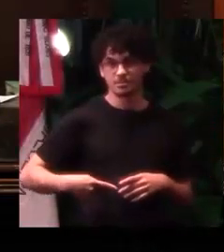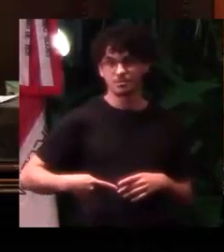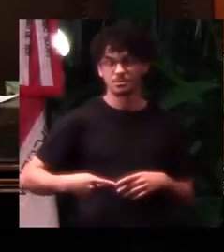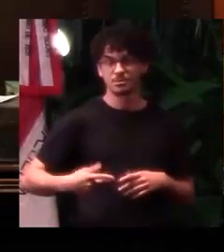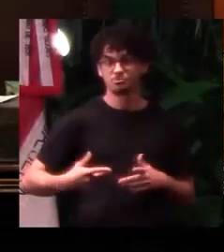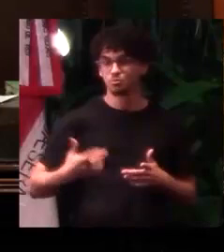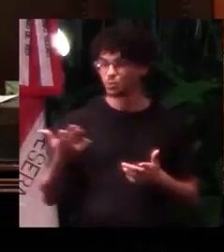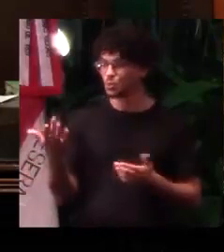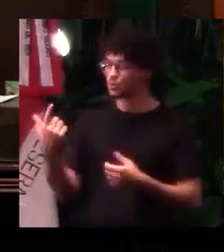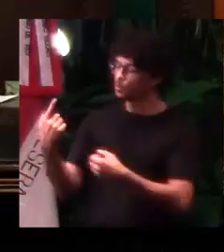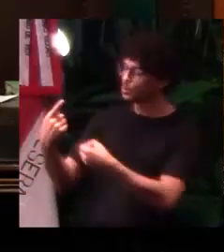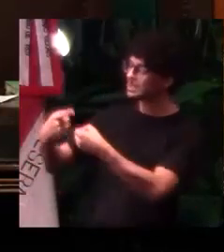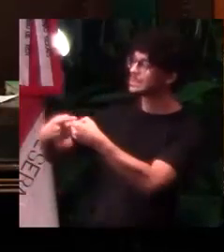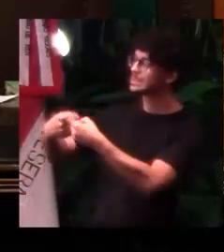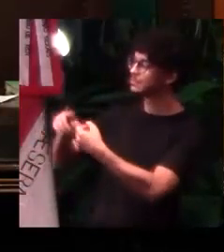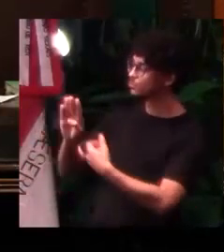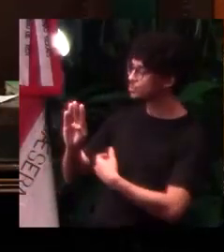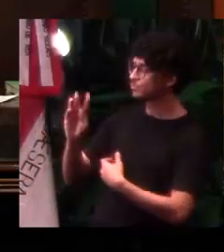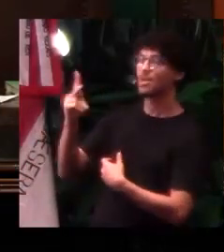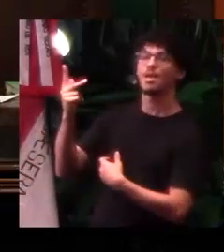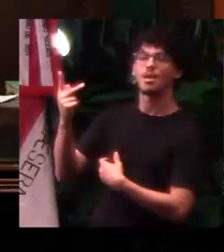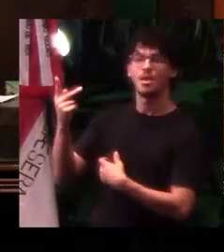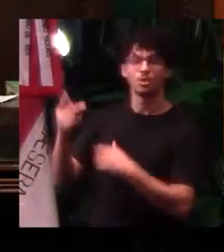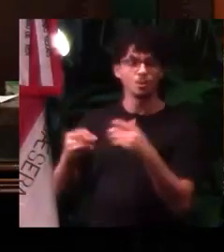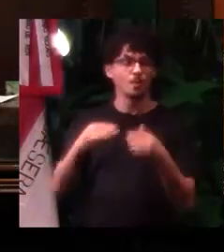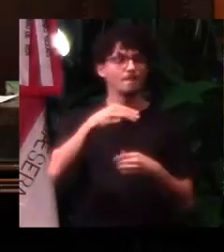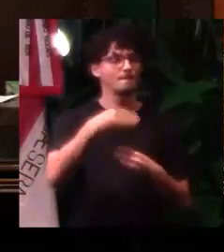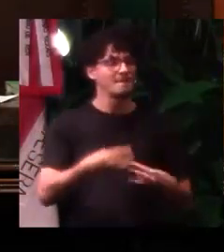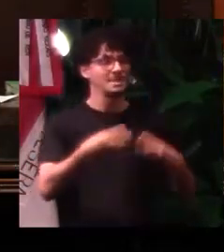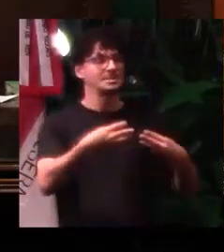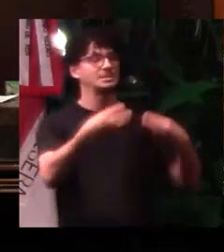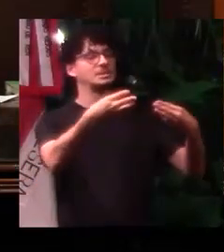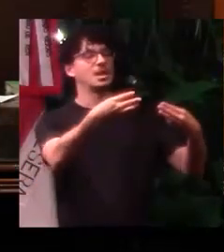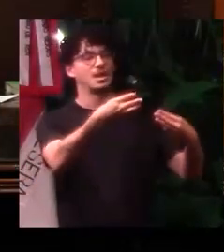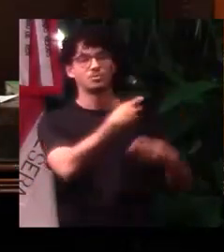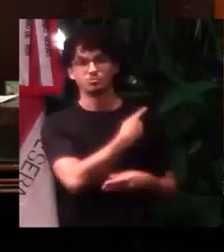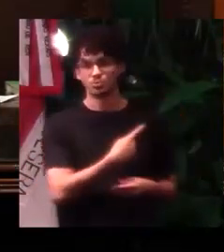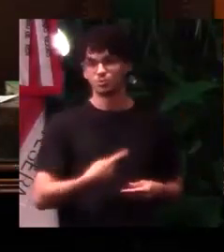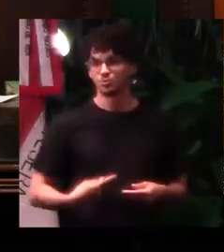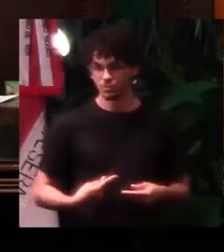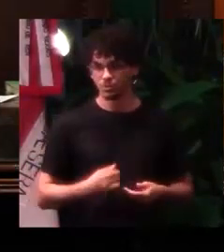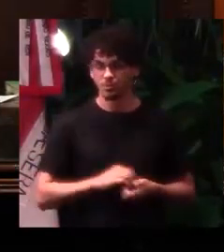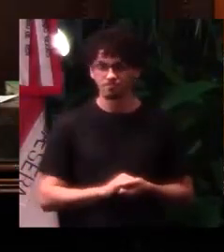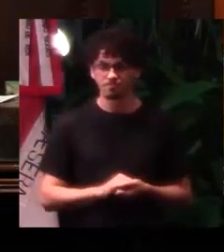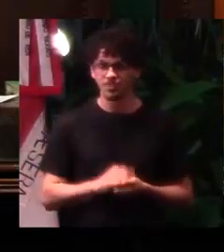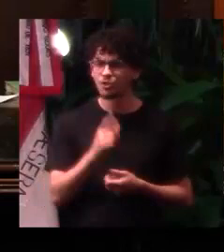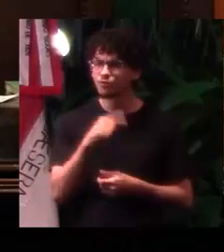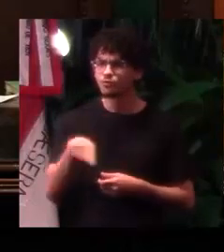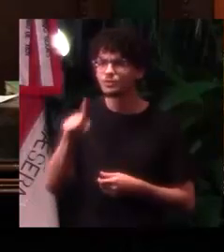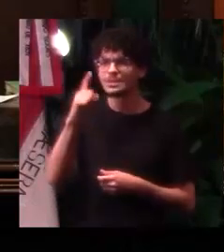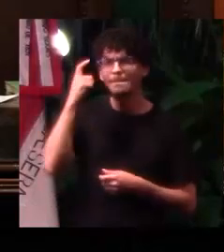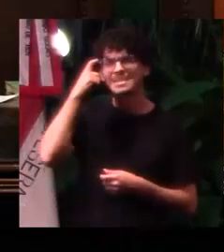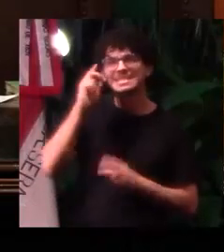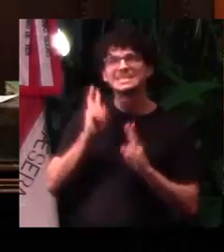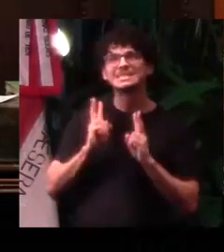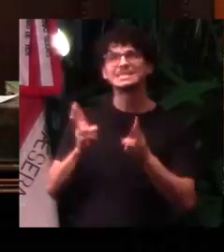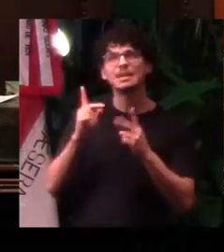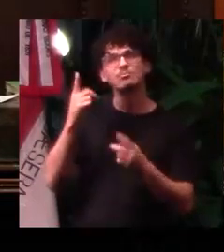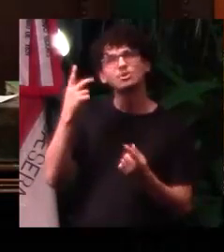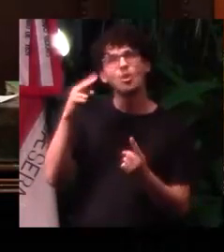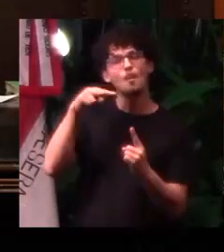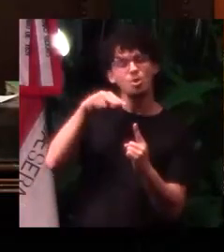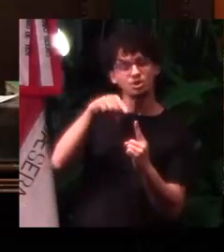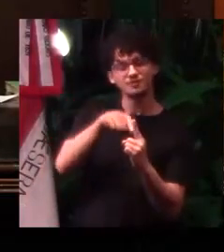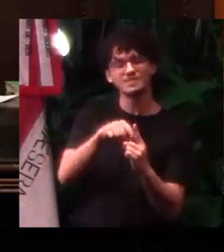no município de Belo Horizonte, no Ministério Público. Você pensa sempre sob o ponto de vista